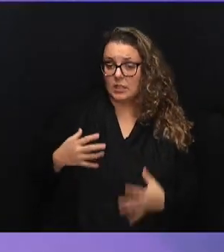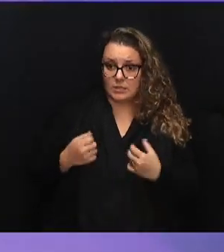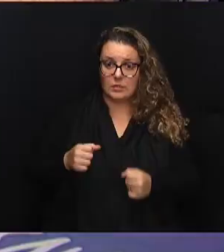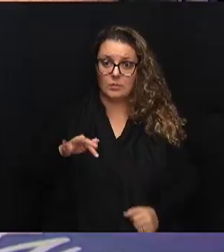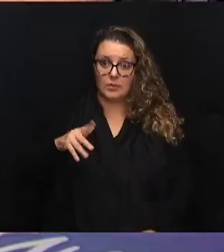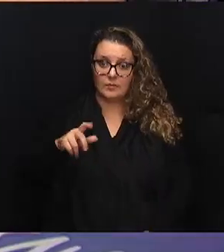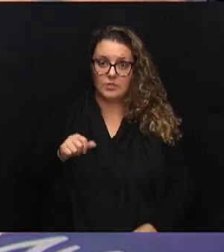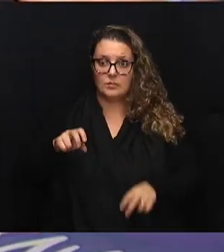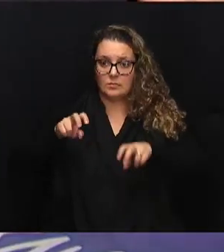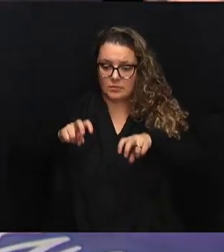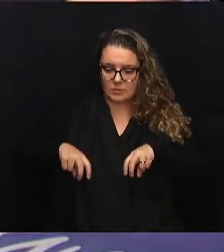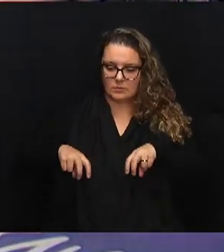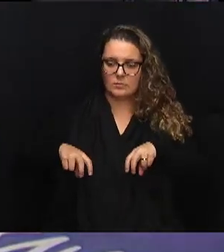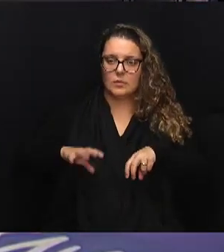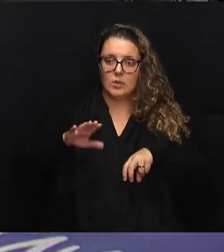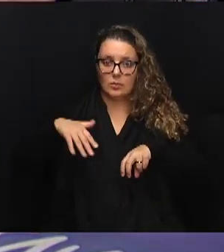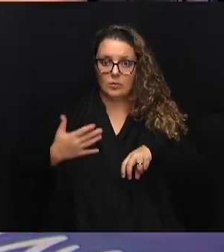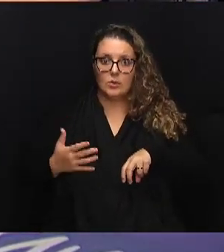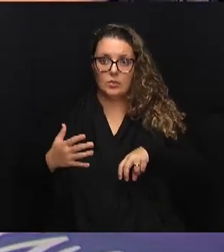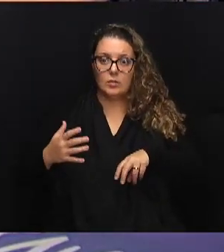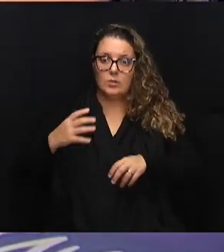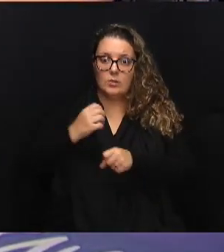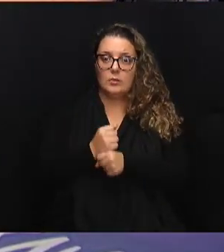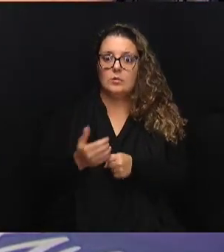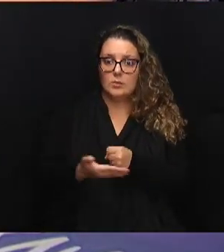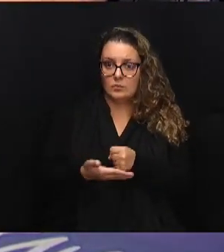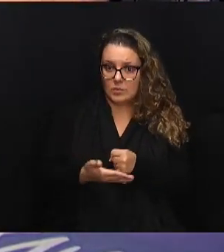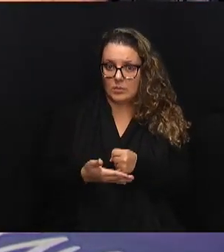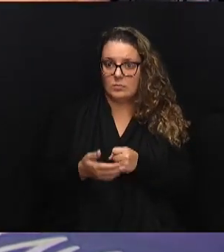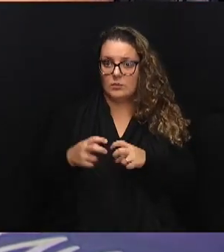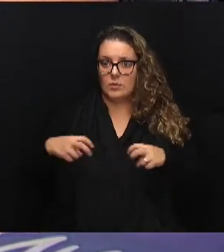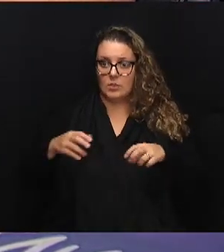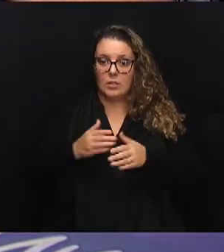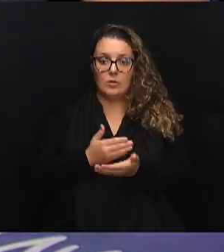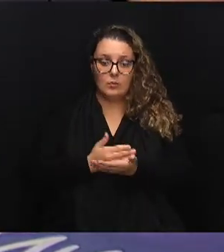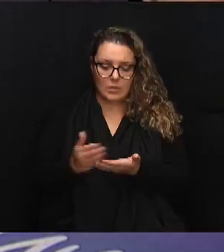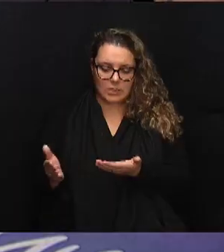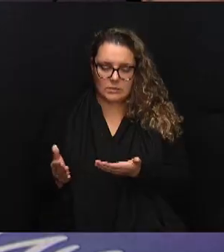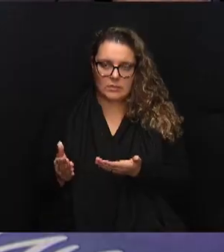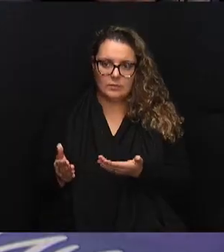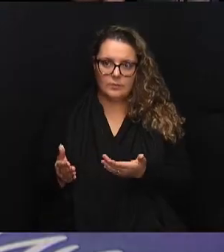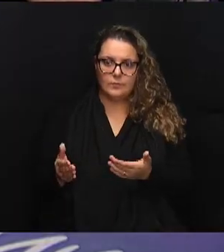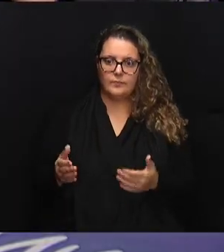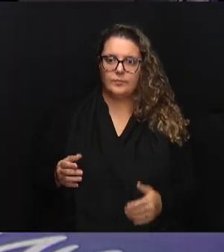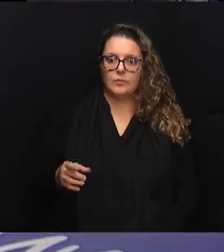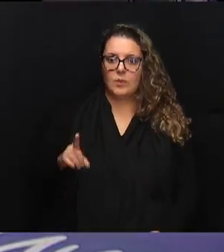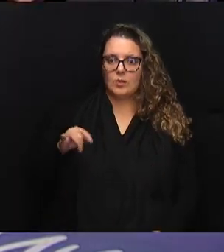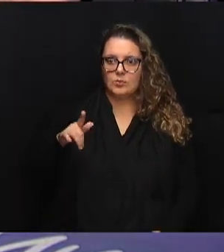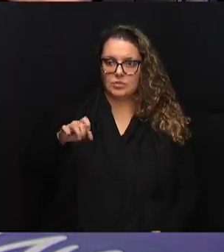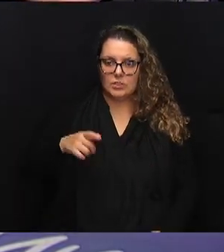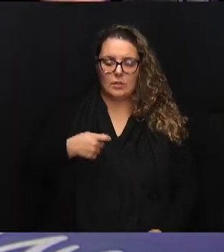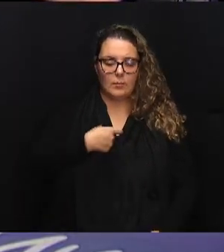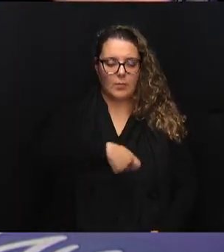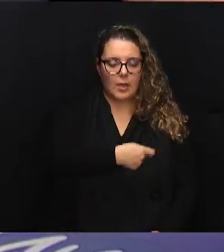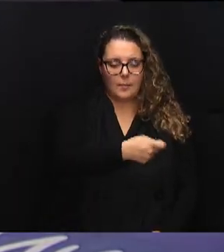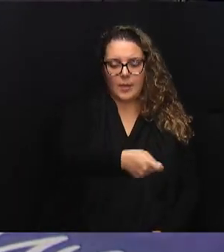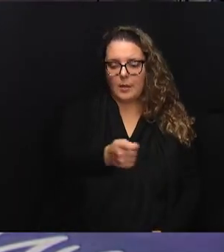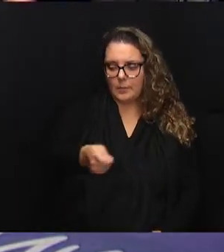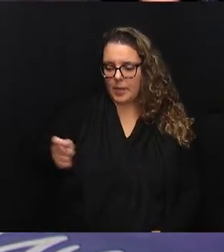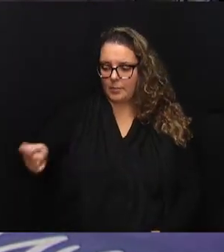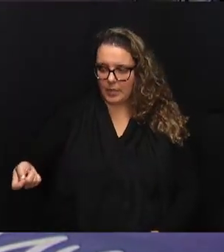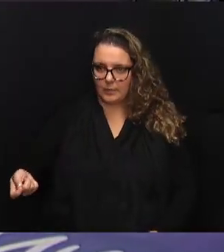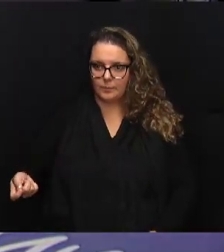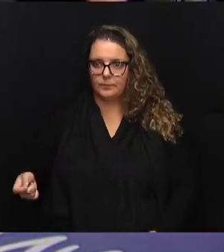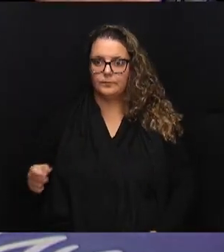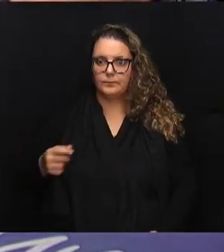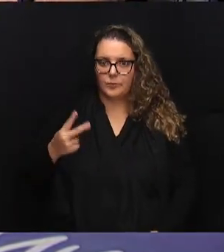na mesa. Quando completar um número mínimo de jogadores na mesa, o jogo se inicia. Então o dealer entrega uma carta por vez para cada posição, e isso é